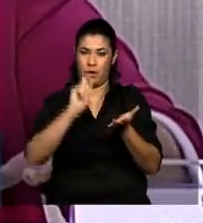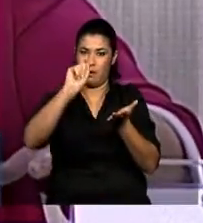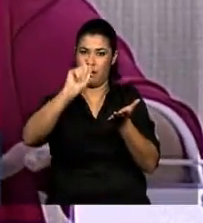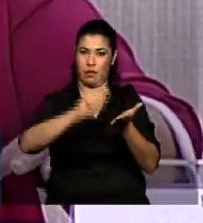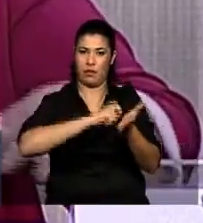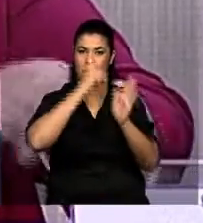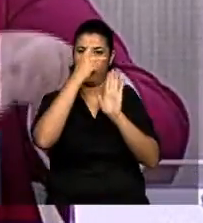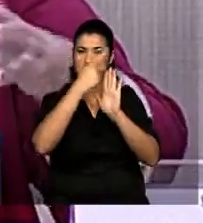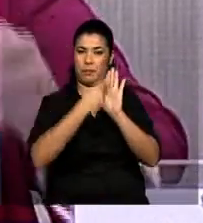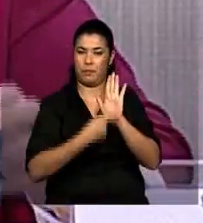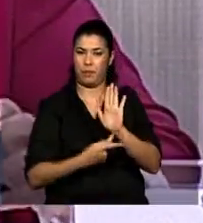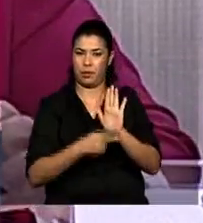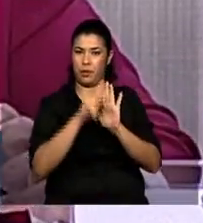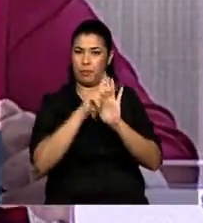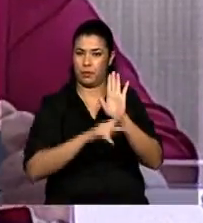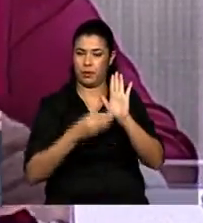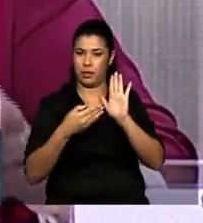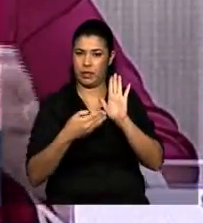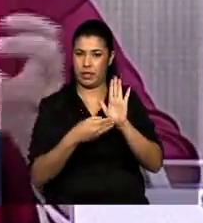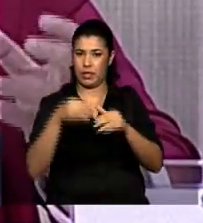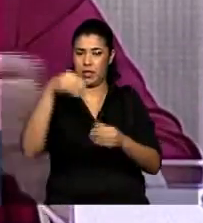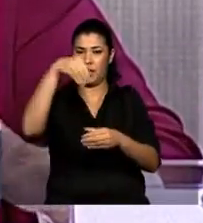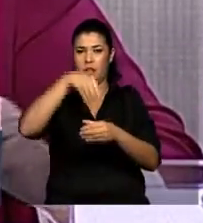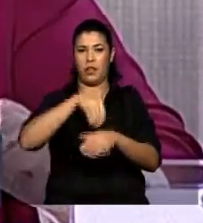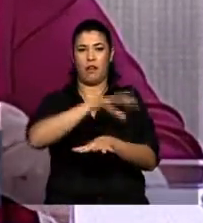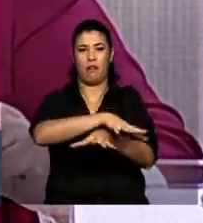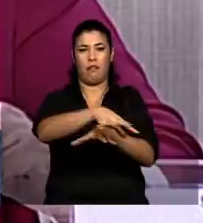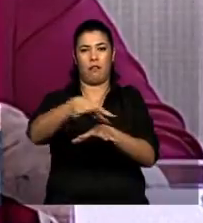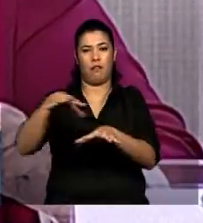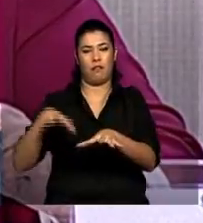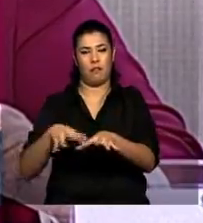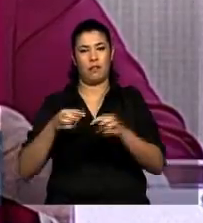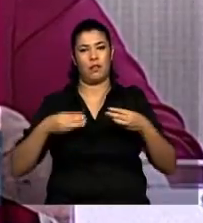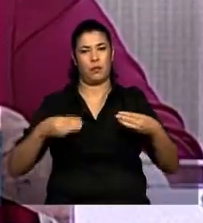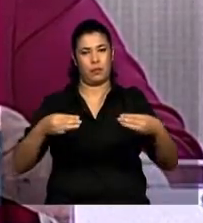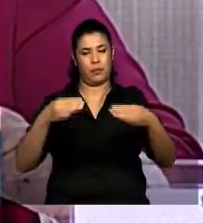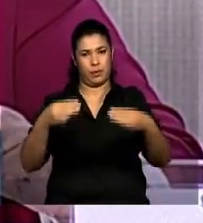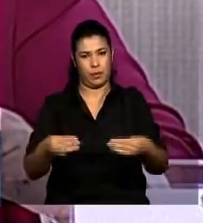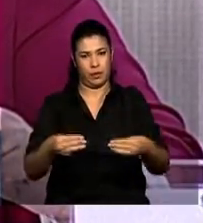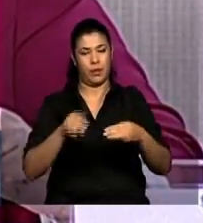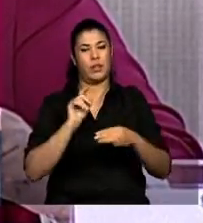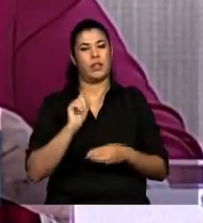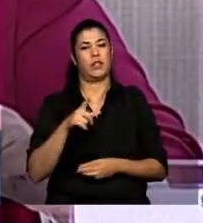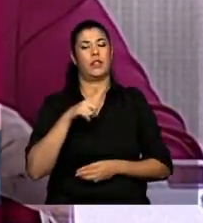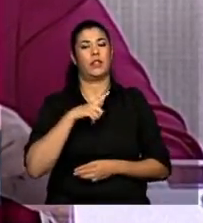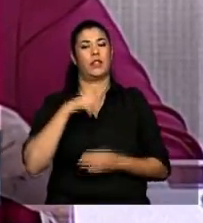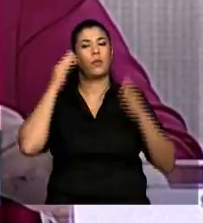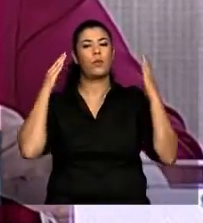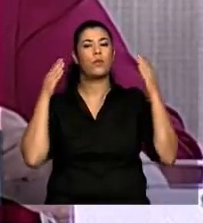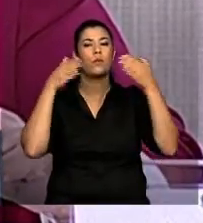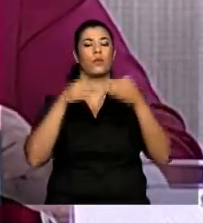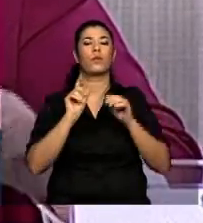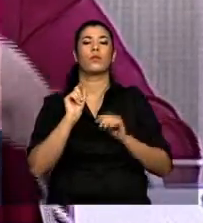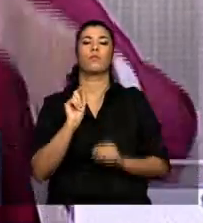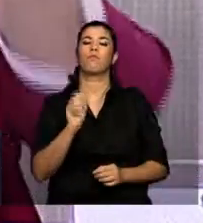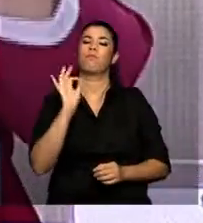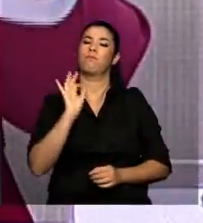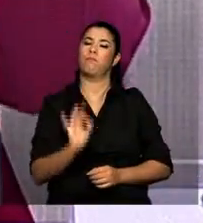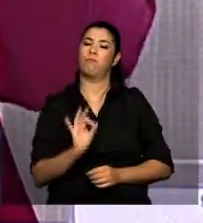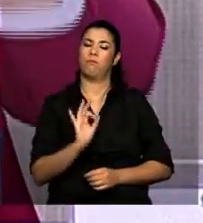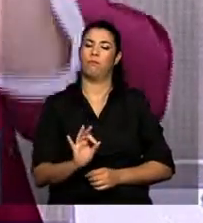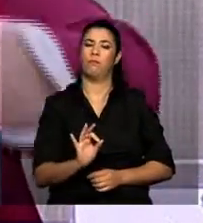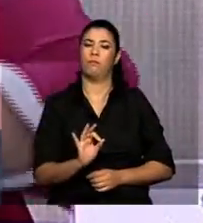portaria interministerial, criando, né, esta comissão interministerial, porque ela tem como foco